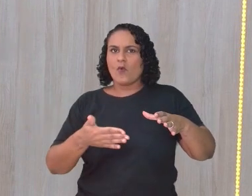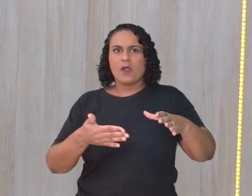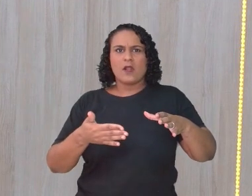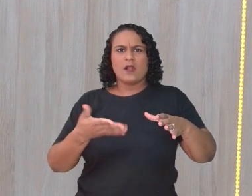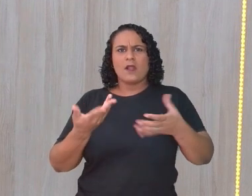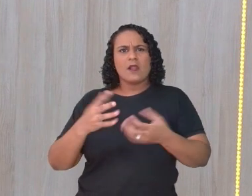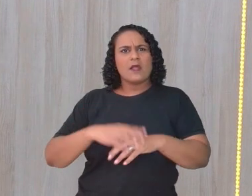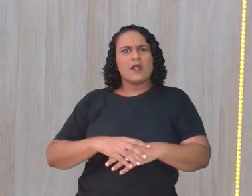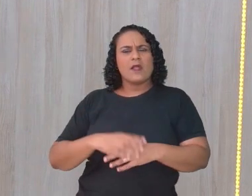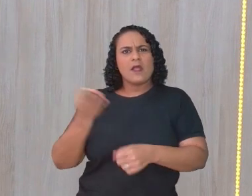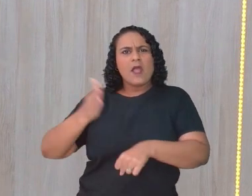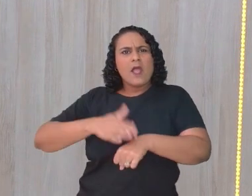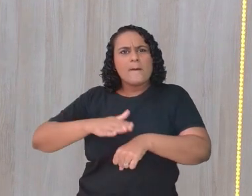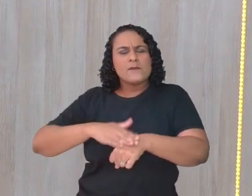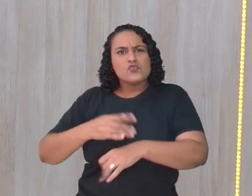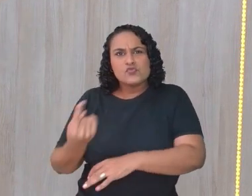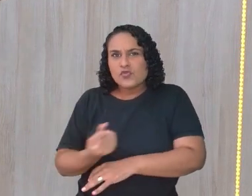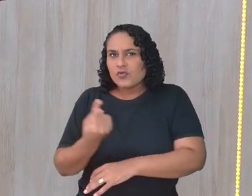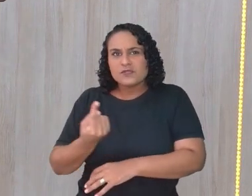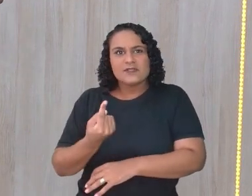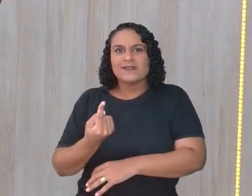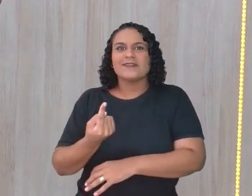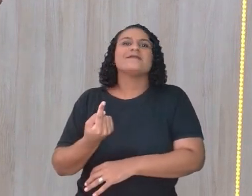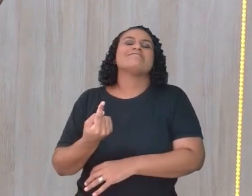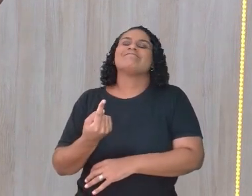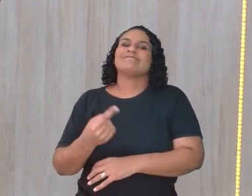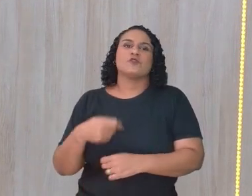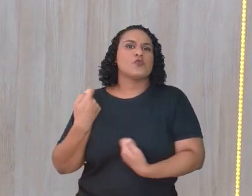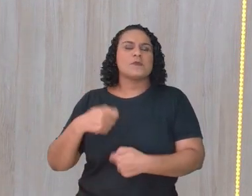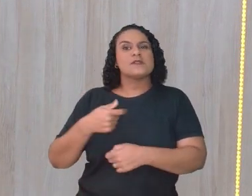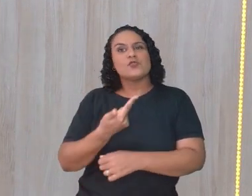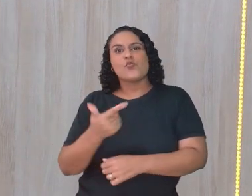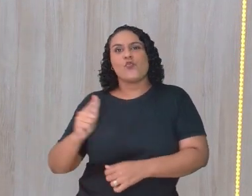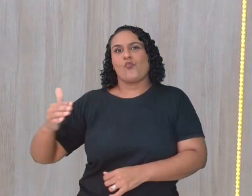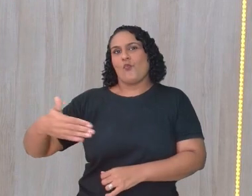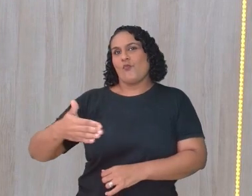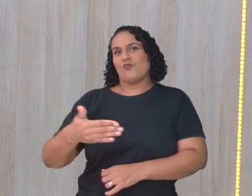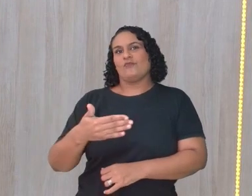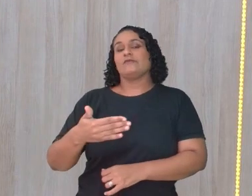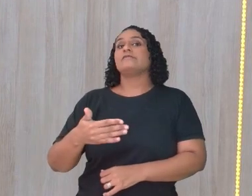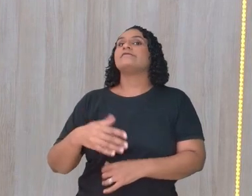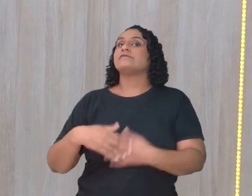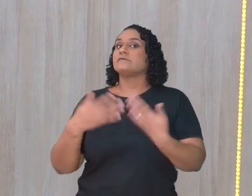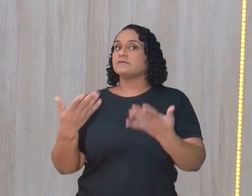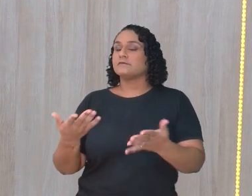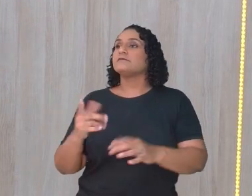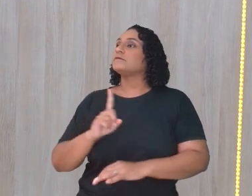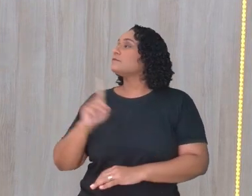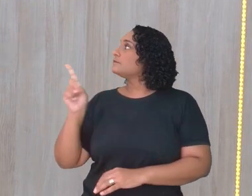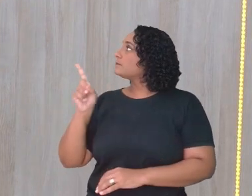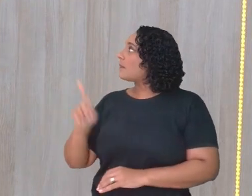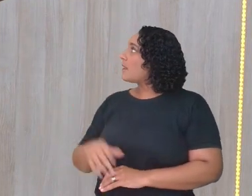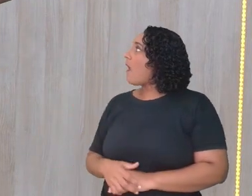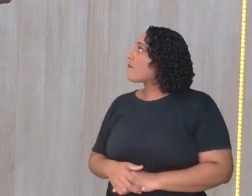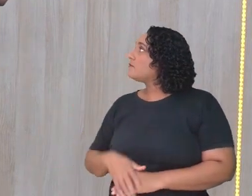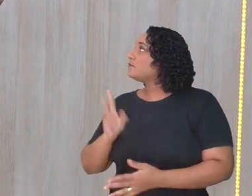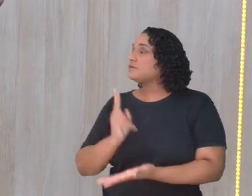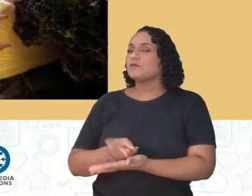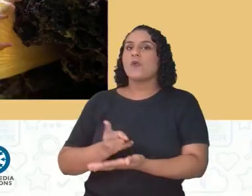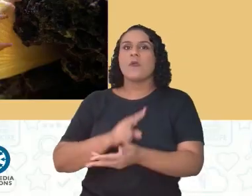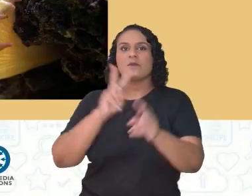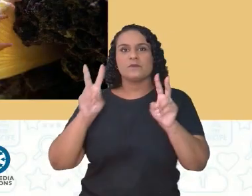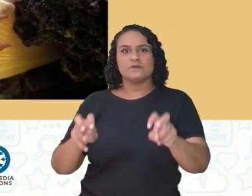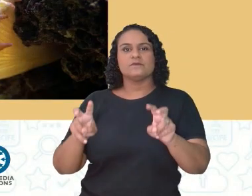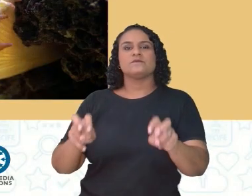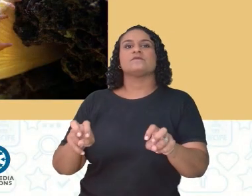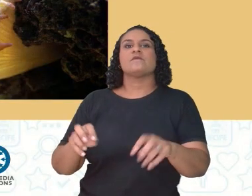sabe o que foi que aconteceu sem ter outro casalzinho aí. Então, eu trago, assim, mais alguma contribuição da fissão binária, né? Que o organismo